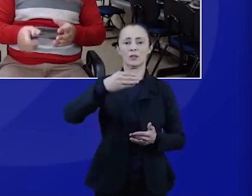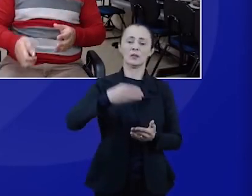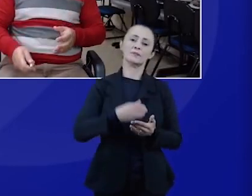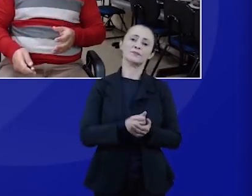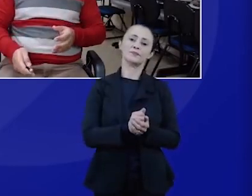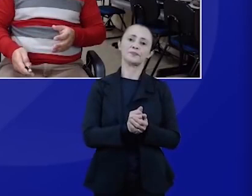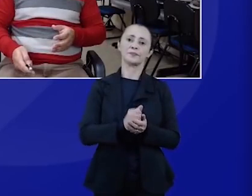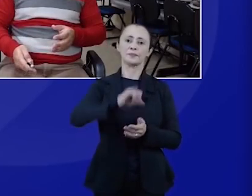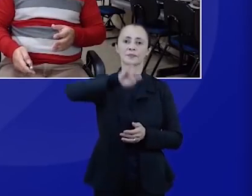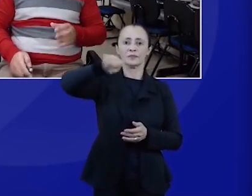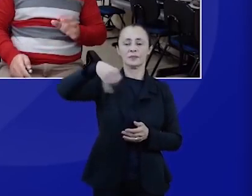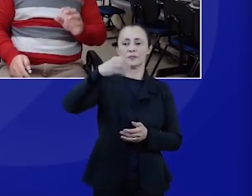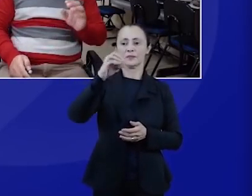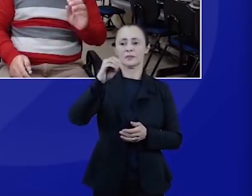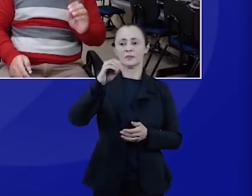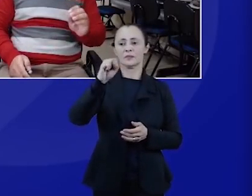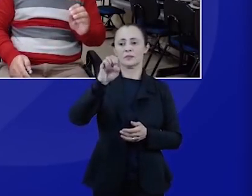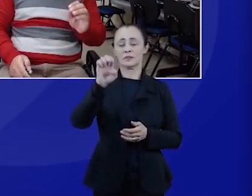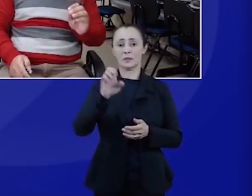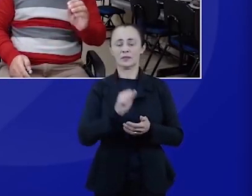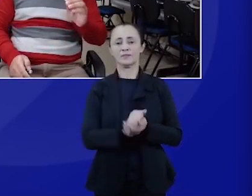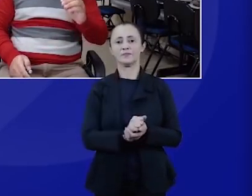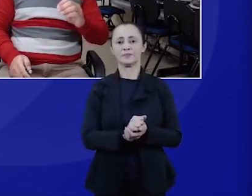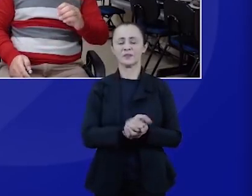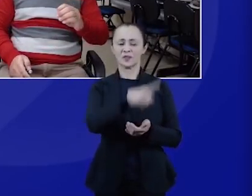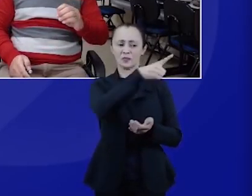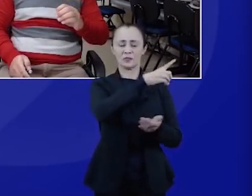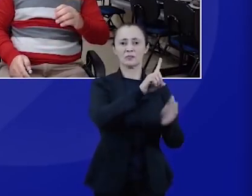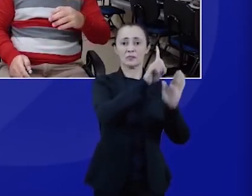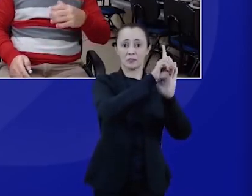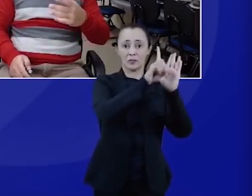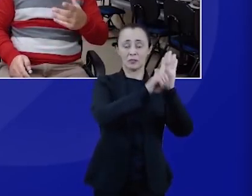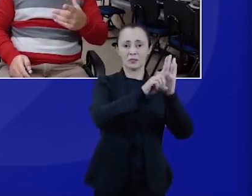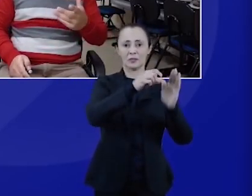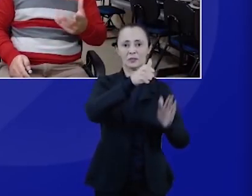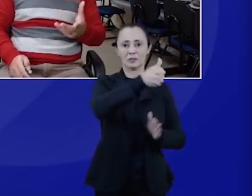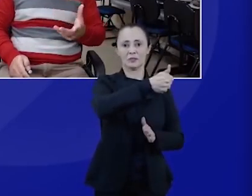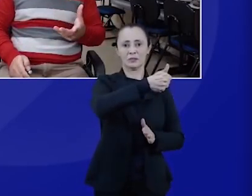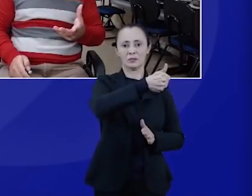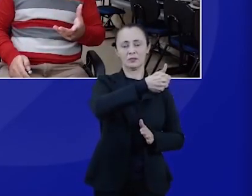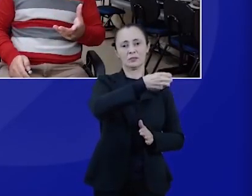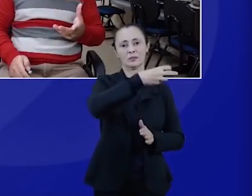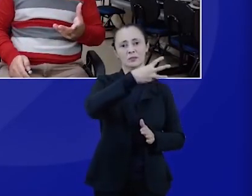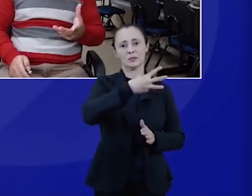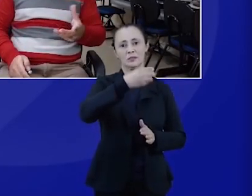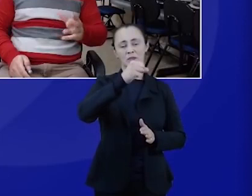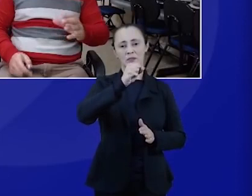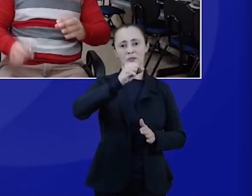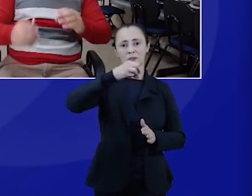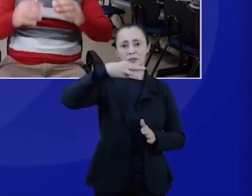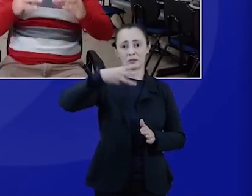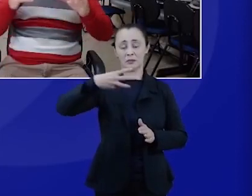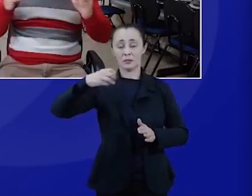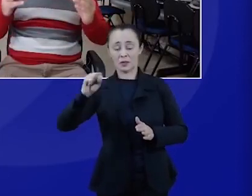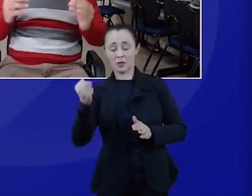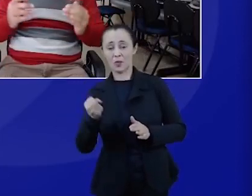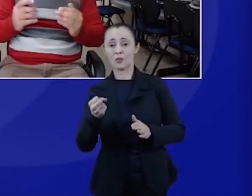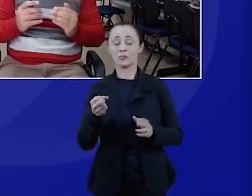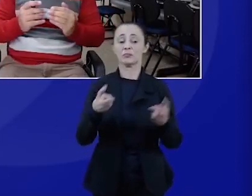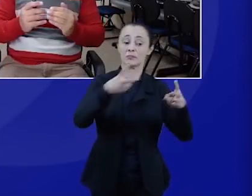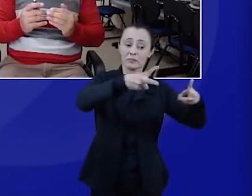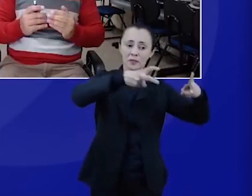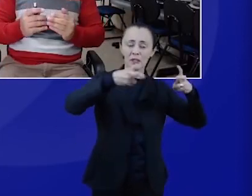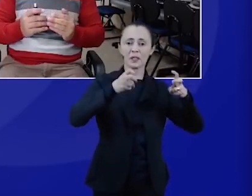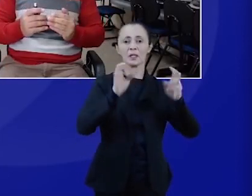bem. Nesse documento 13.938, nós podemos observar, né, que há toda